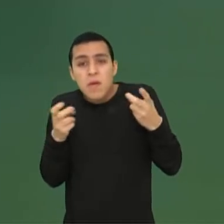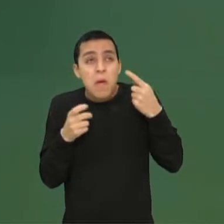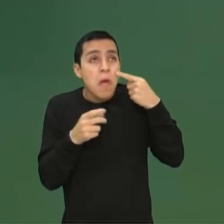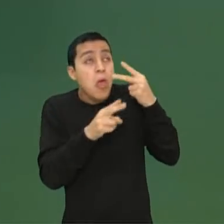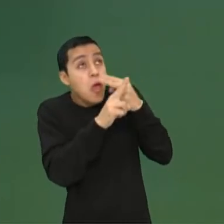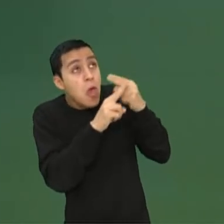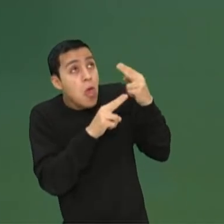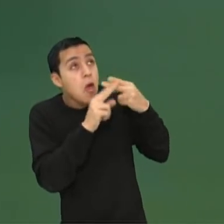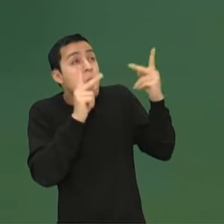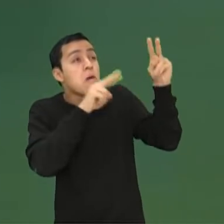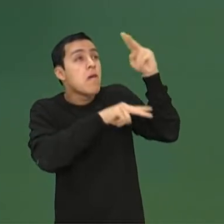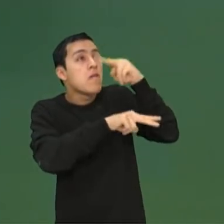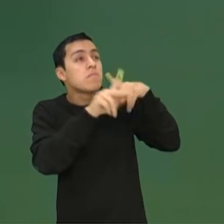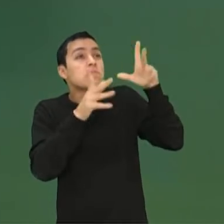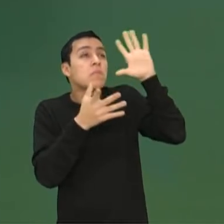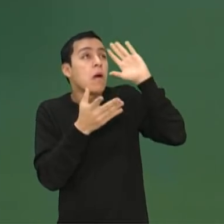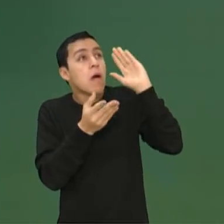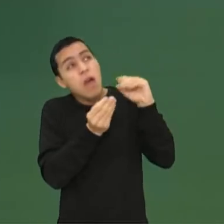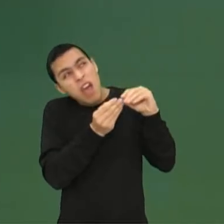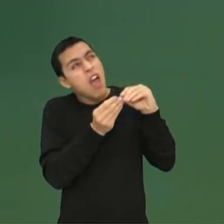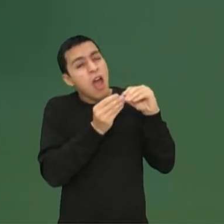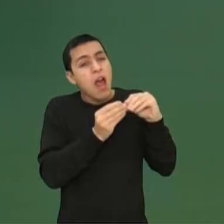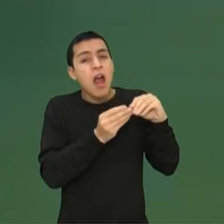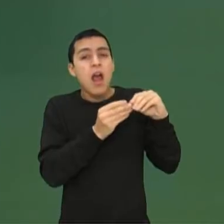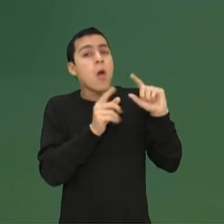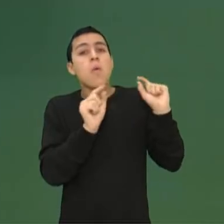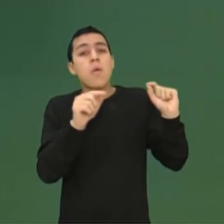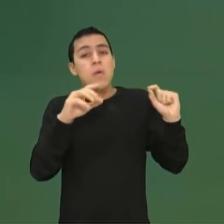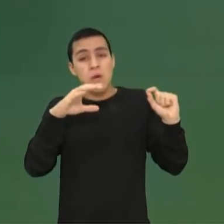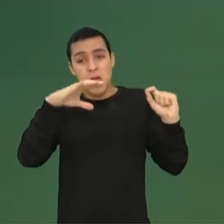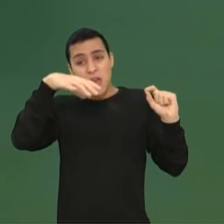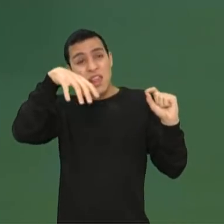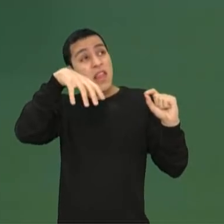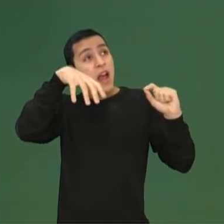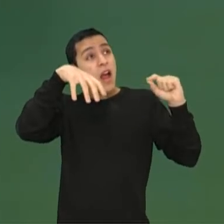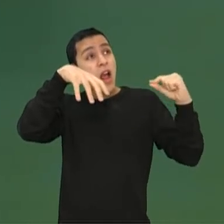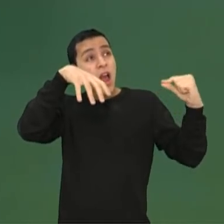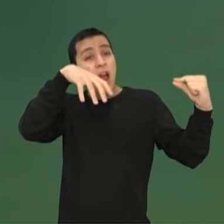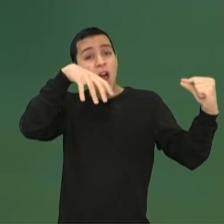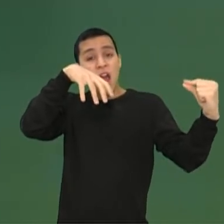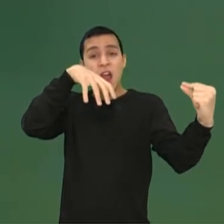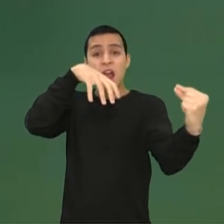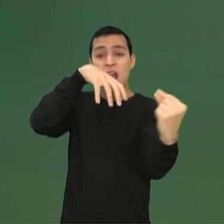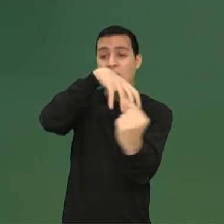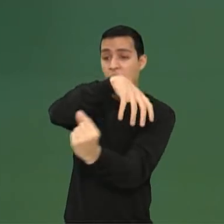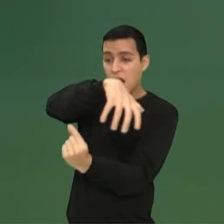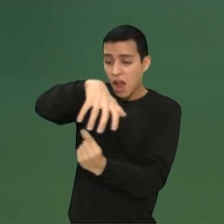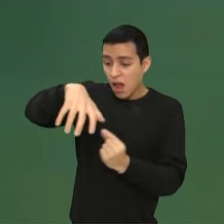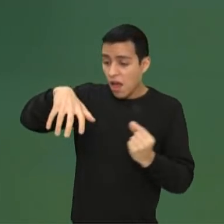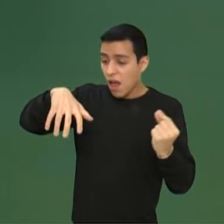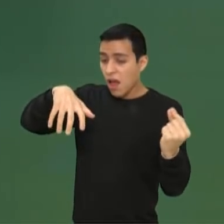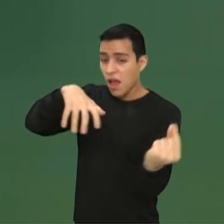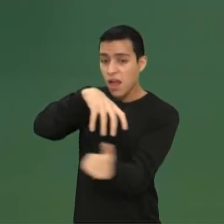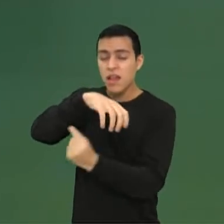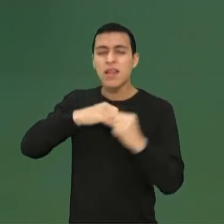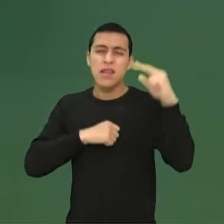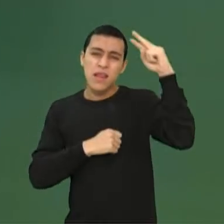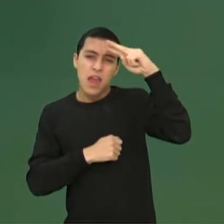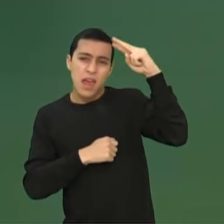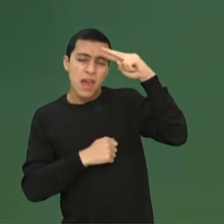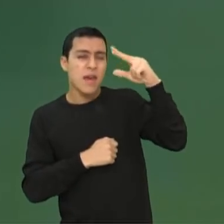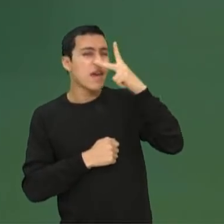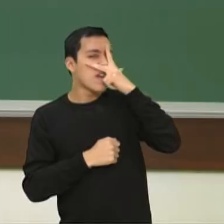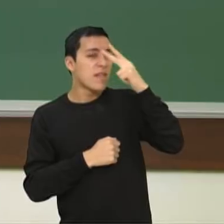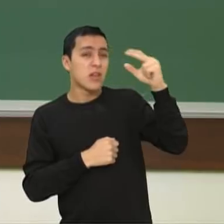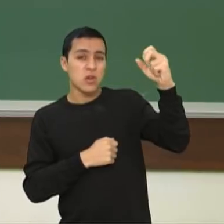nos levou ao entendimento de que os astros giravam em torno da Terra. Lembra do movimento aparente do Sol?